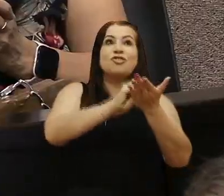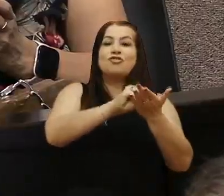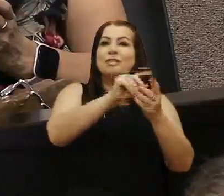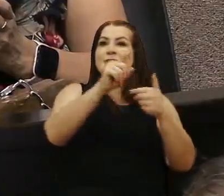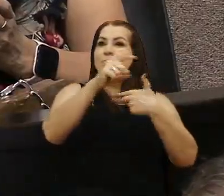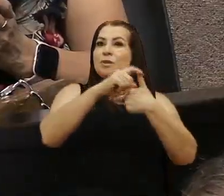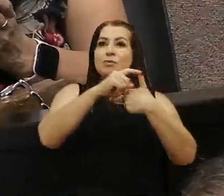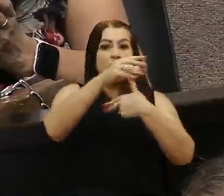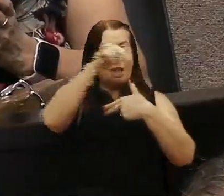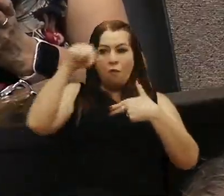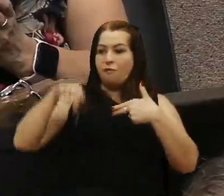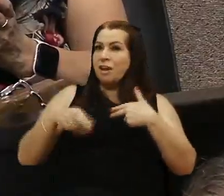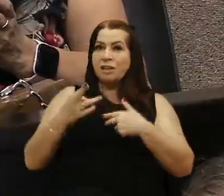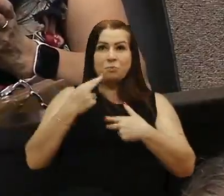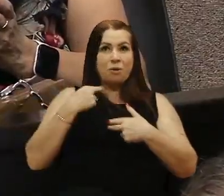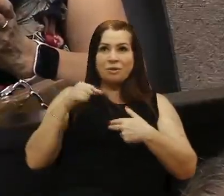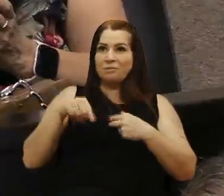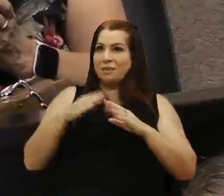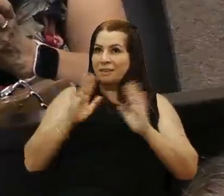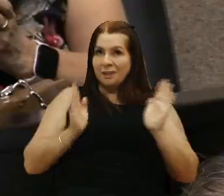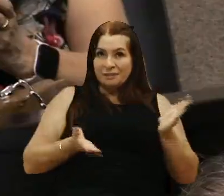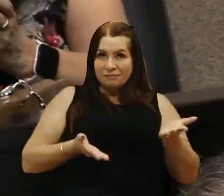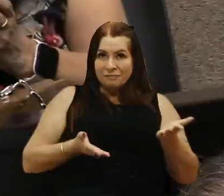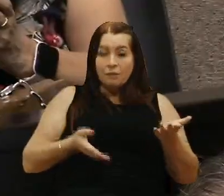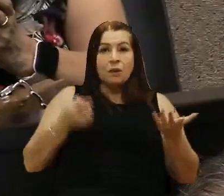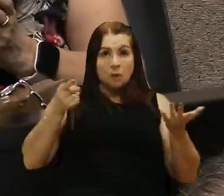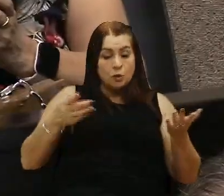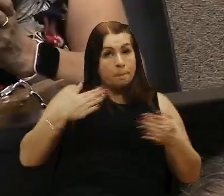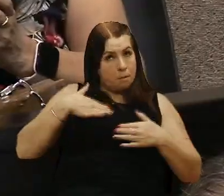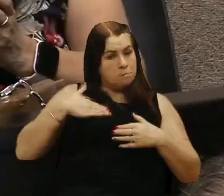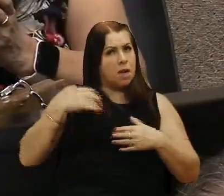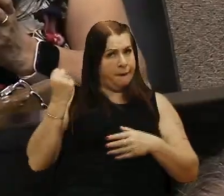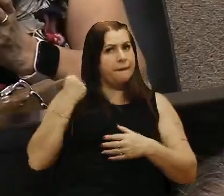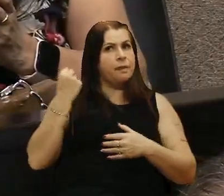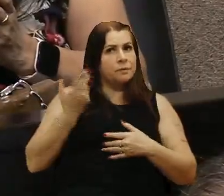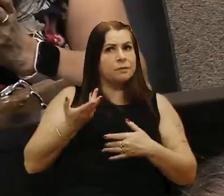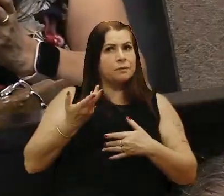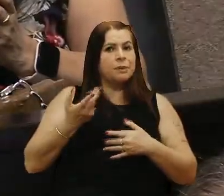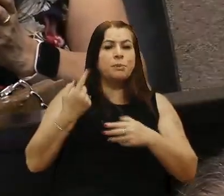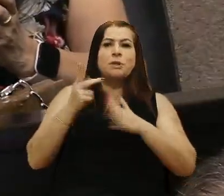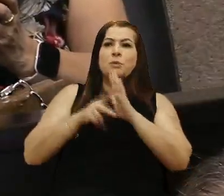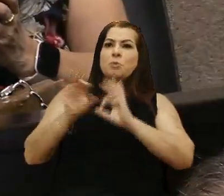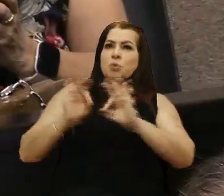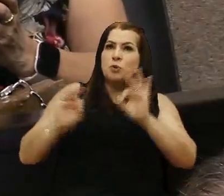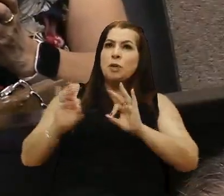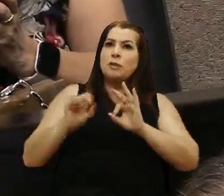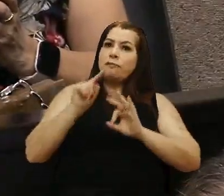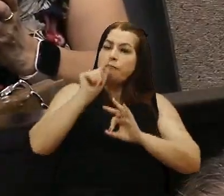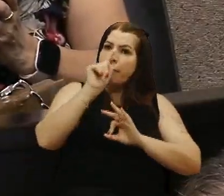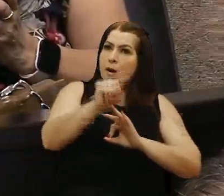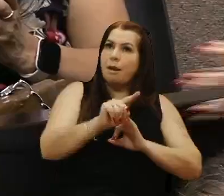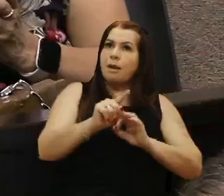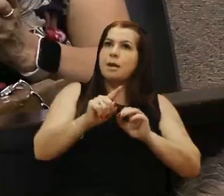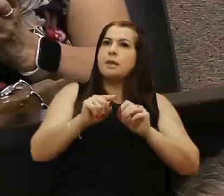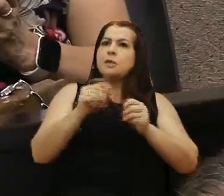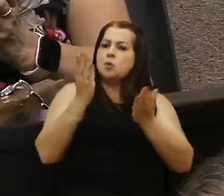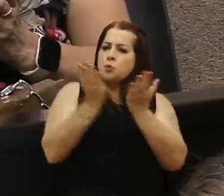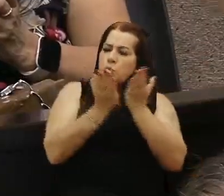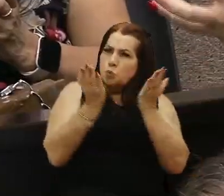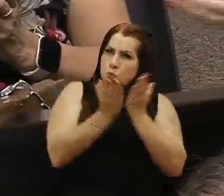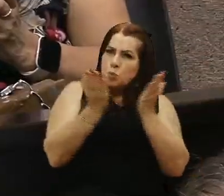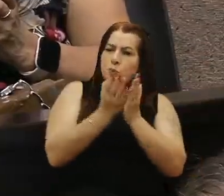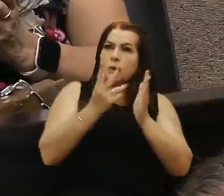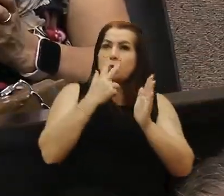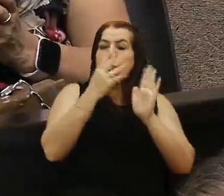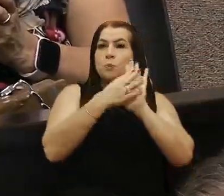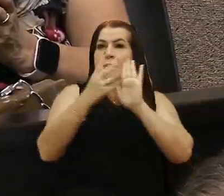e não vem resposta para essa casa. Isso, para mim, é grave, porque são projetos que a gente vai lá, a gente estuda, são